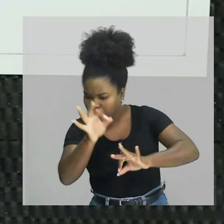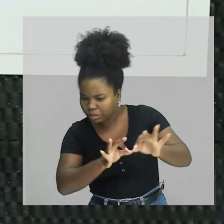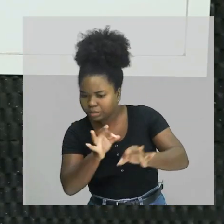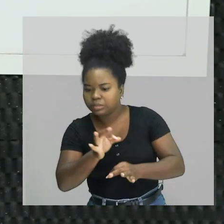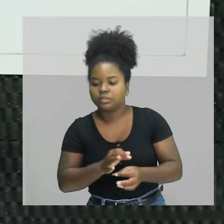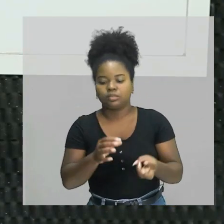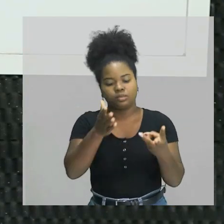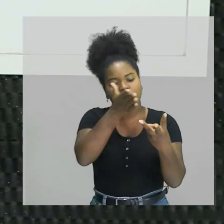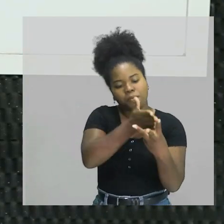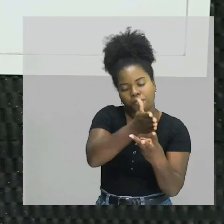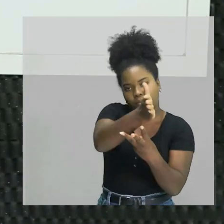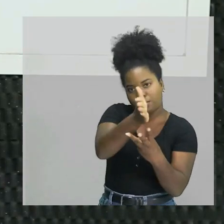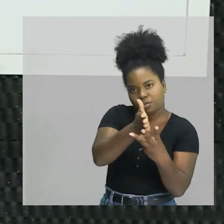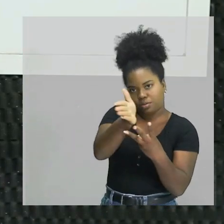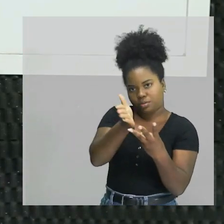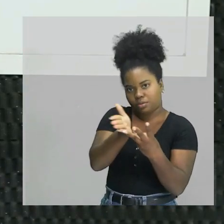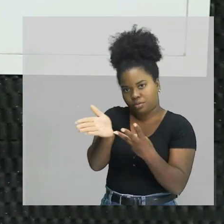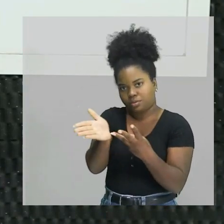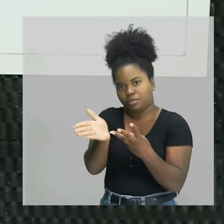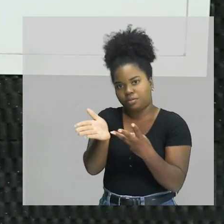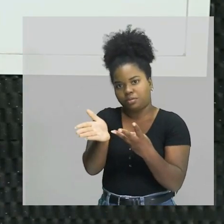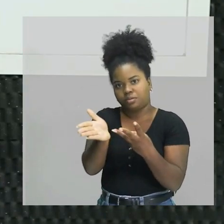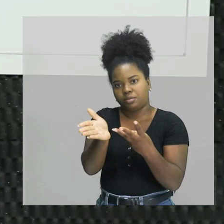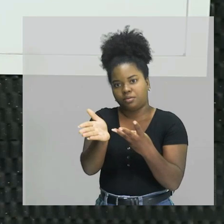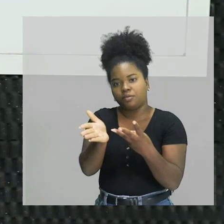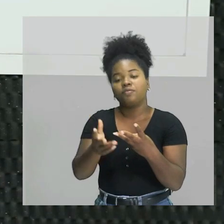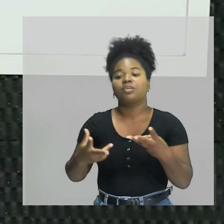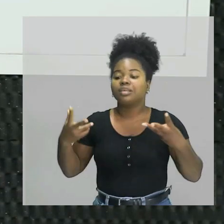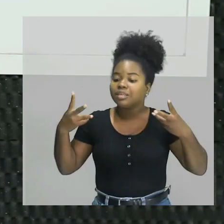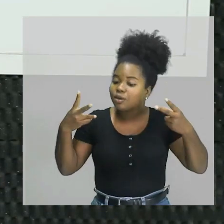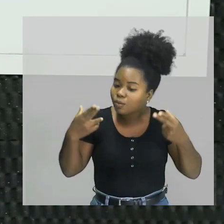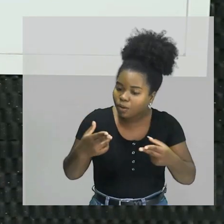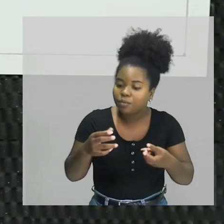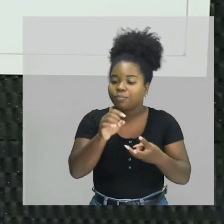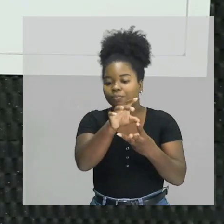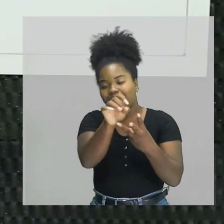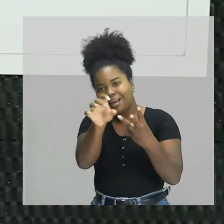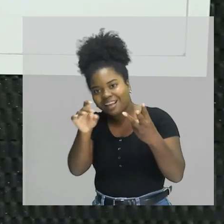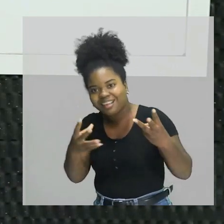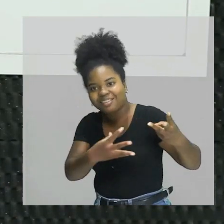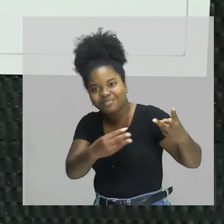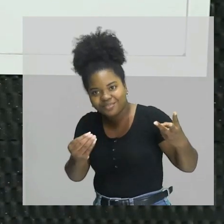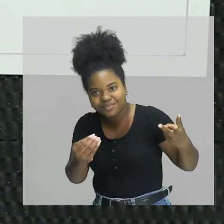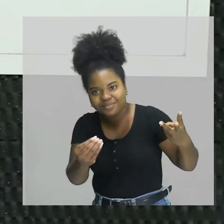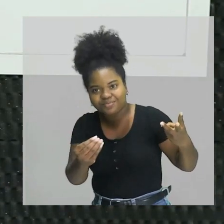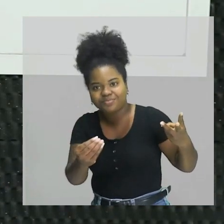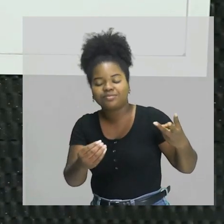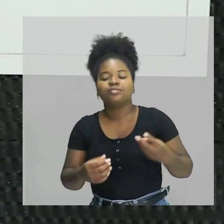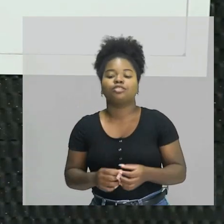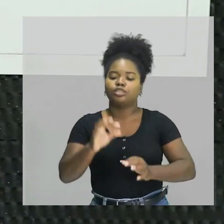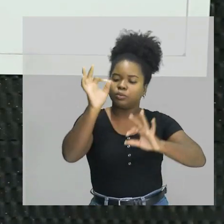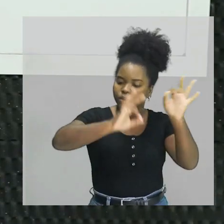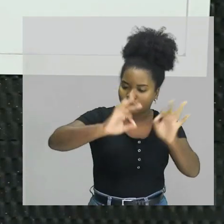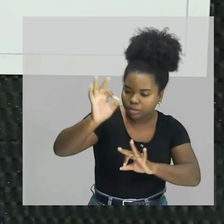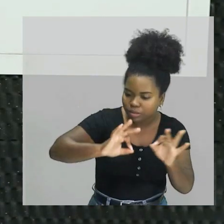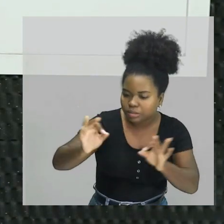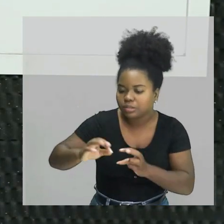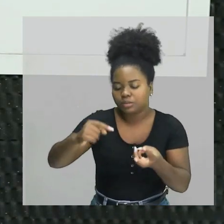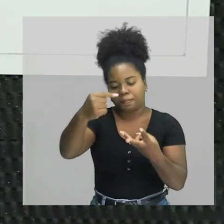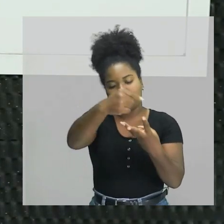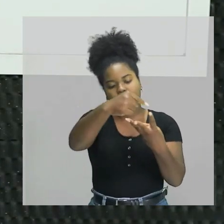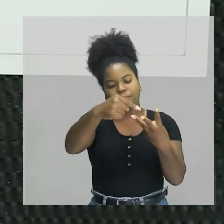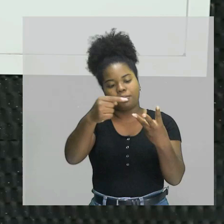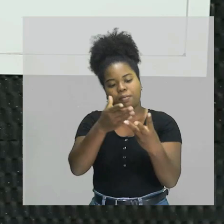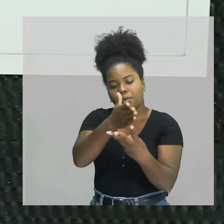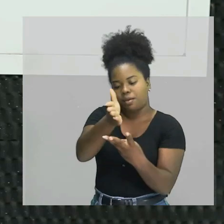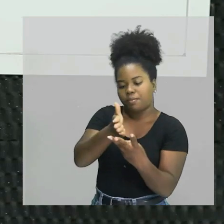parte valiosa fique o mesmo pedaço para cada filho. Então, ele fez isso, ó, dividiu em 3